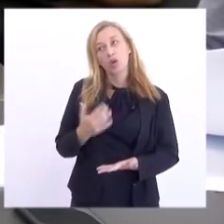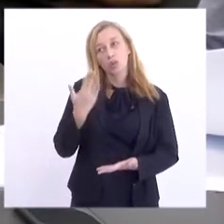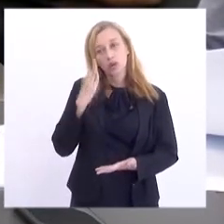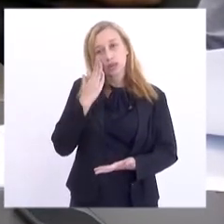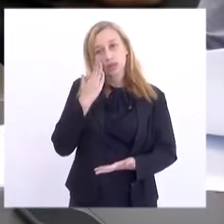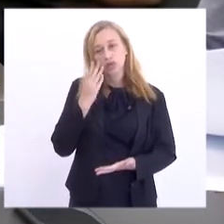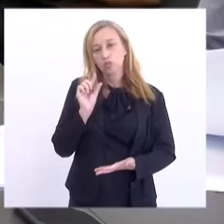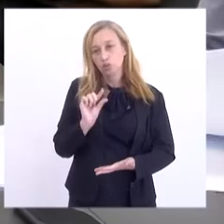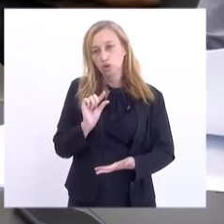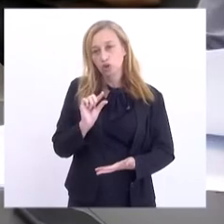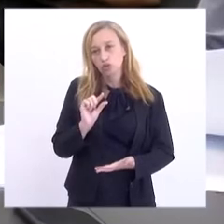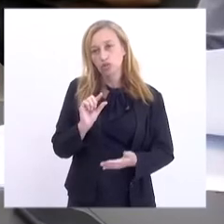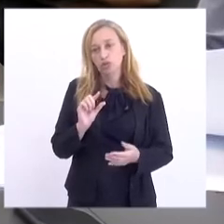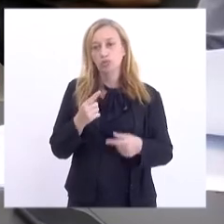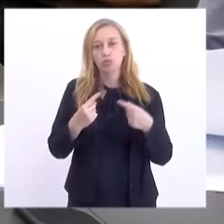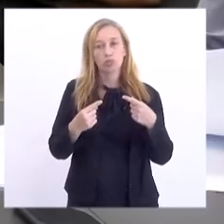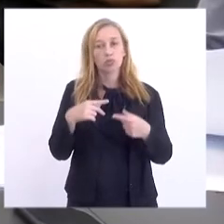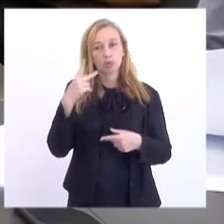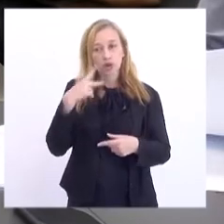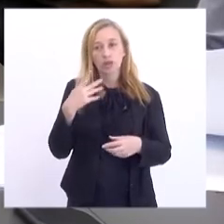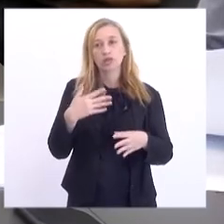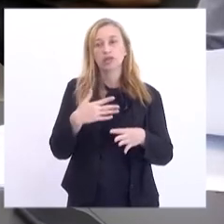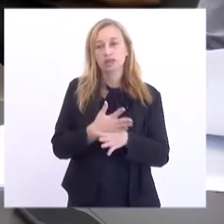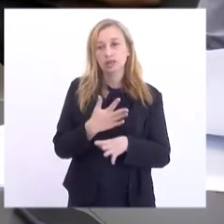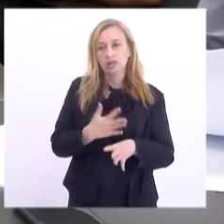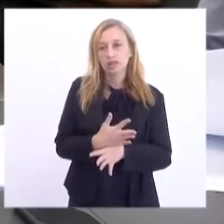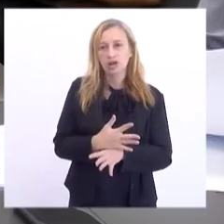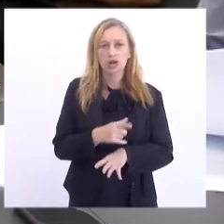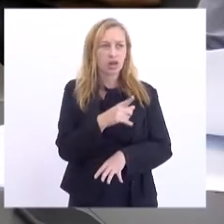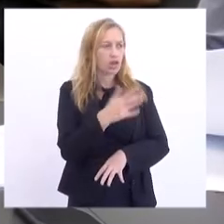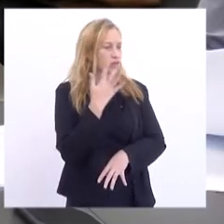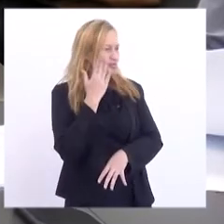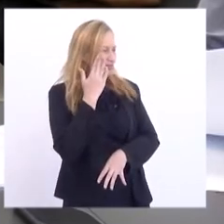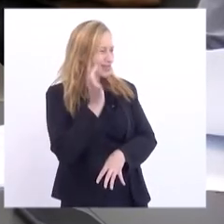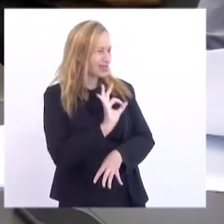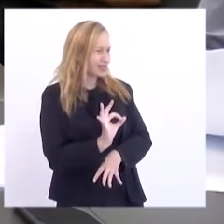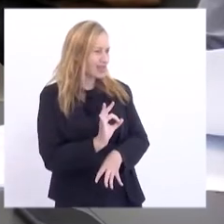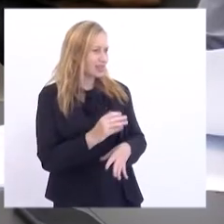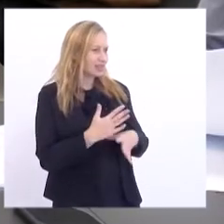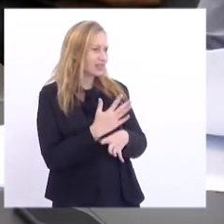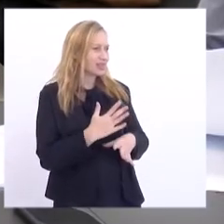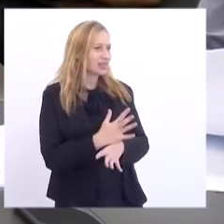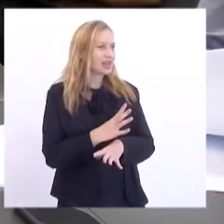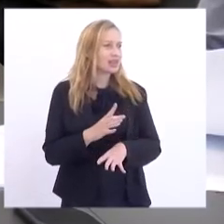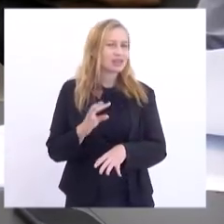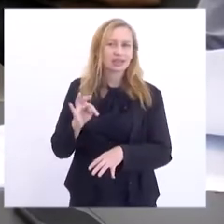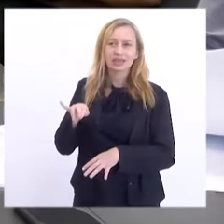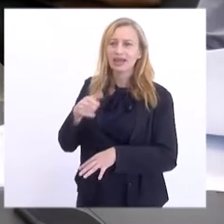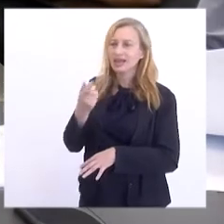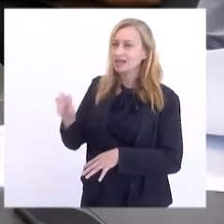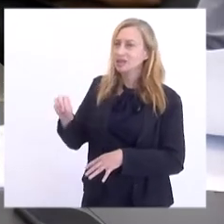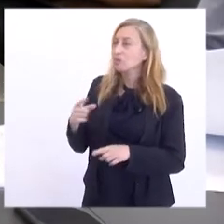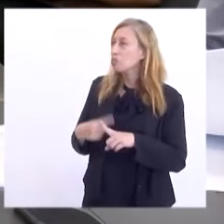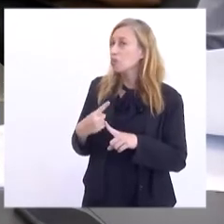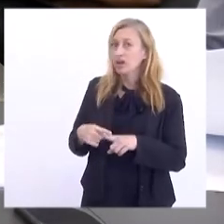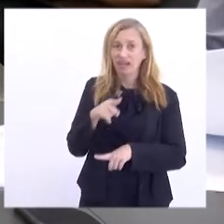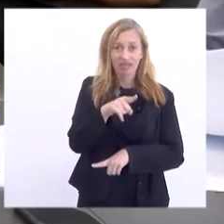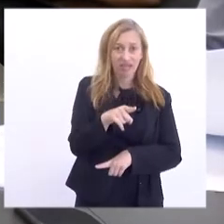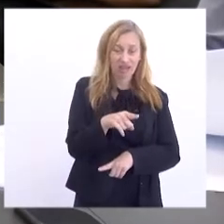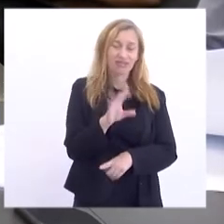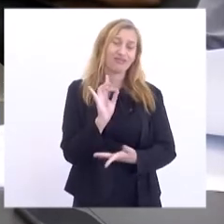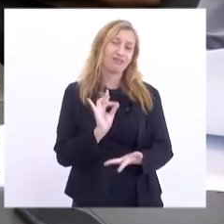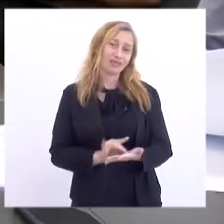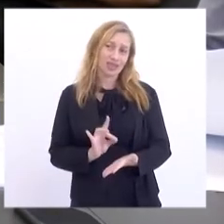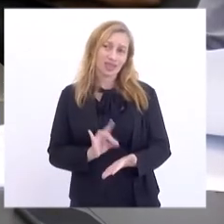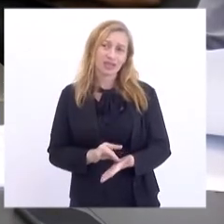política Urbana entendeu mas eu digo não entendo de cidade Nem entende de integração quem fez isso porque aquilo dali